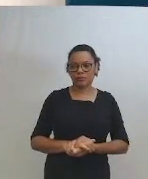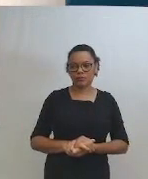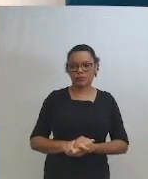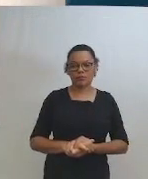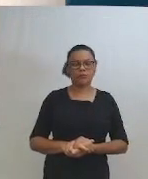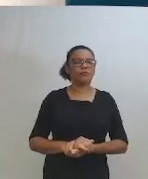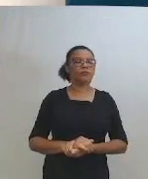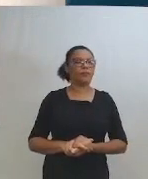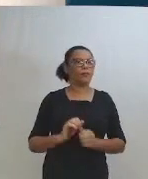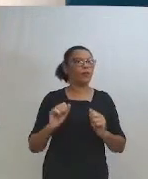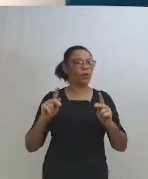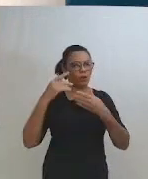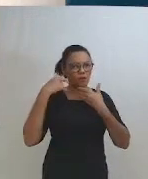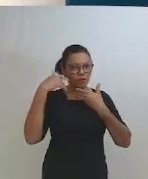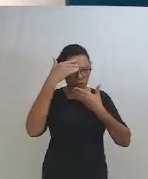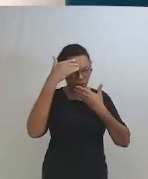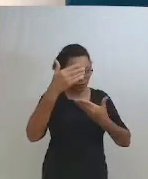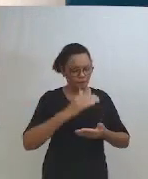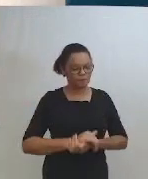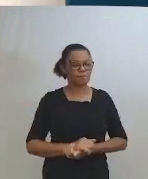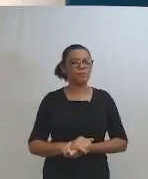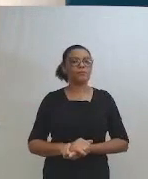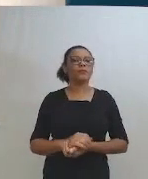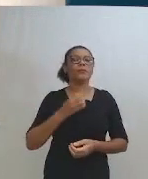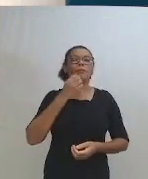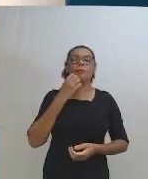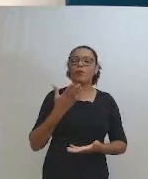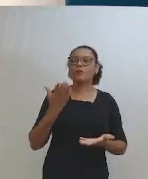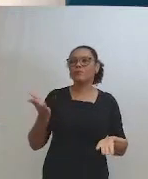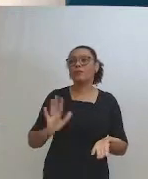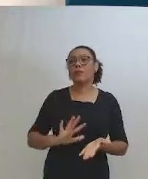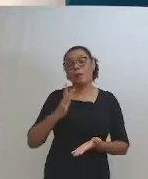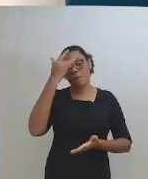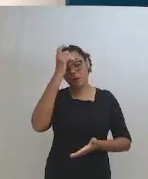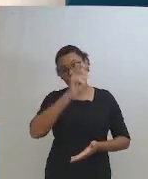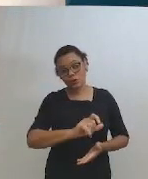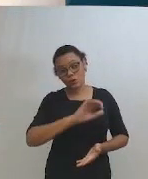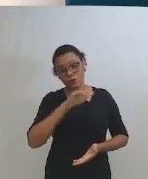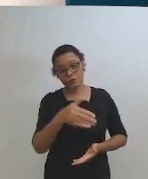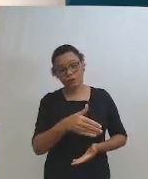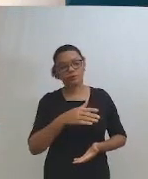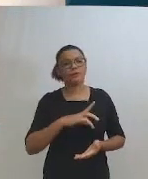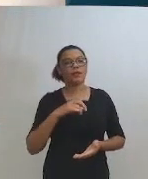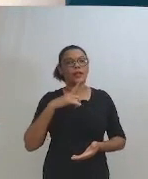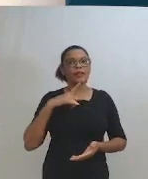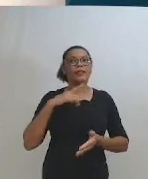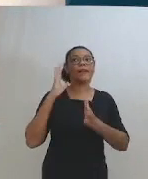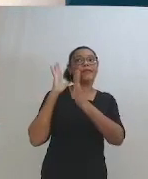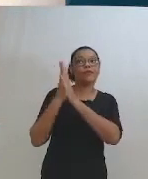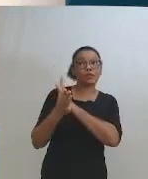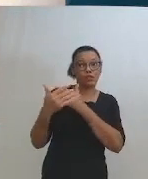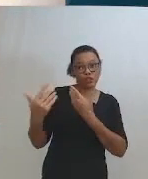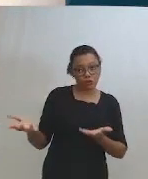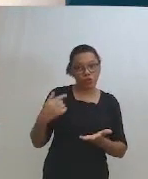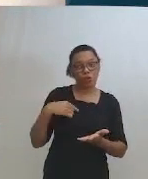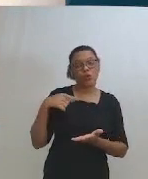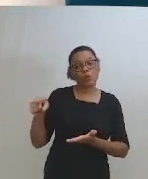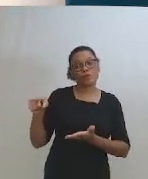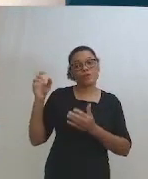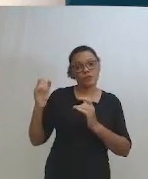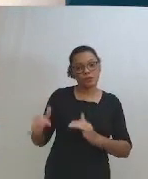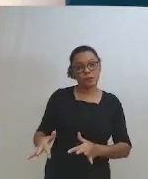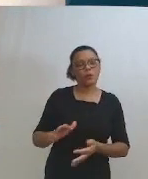Obrigada. Bom, o paciente Everaldo Fonseca Correia está foragido, como foi dito pela defesa várias vezes, embora tenha podido